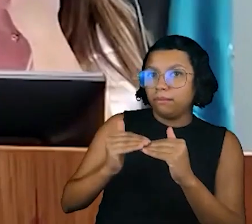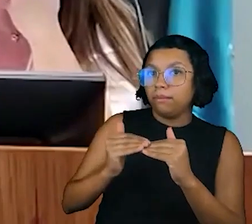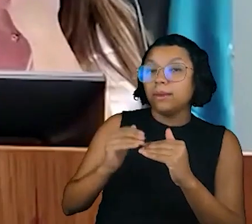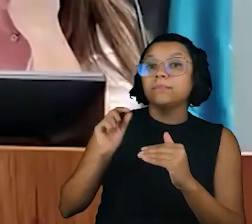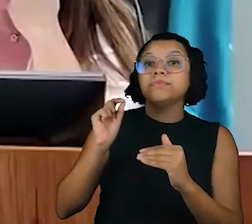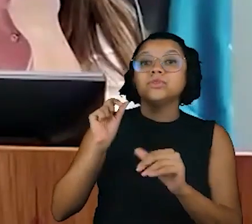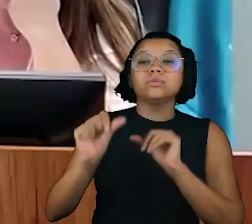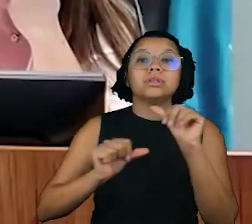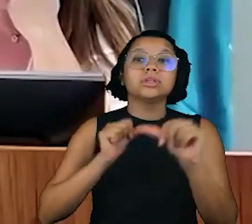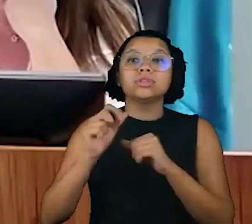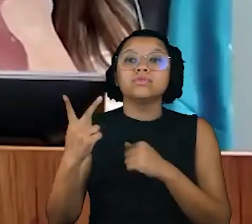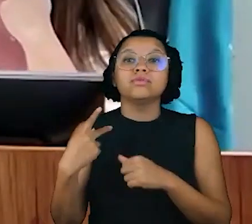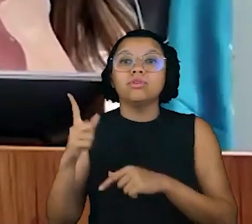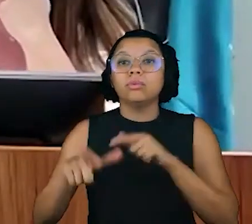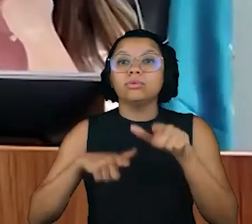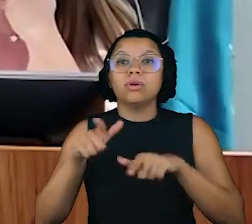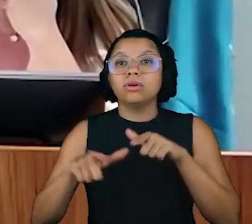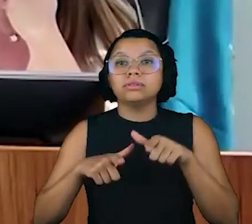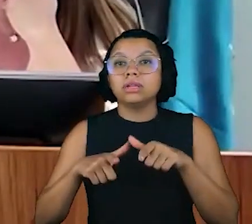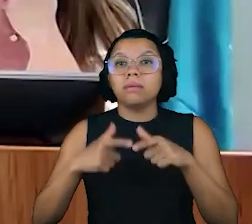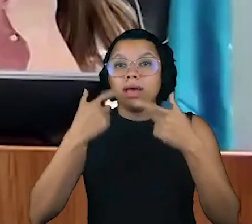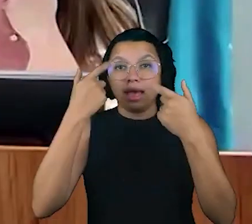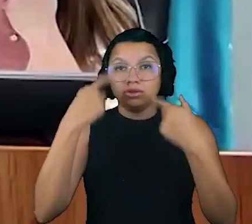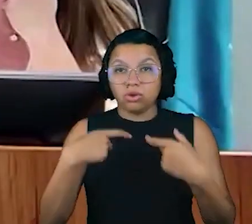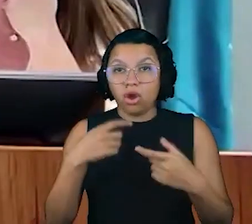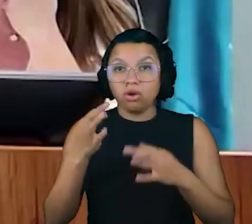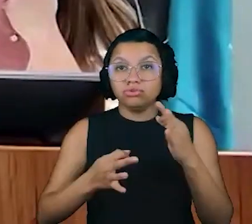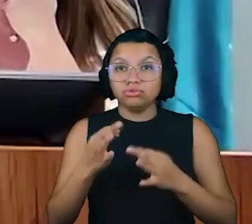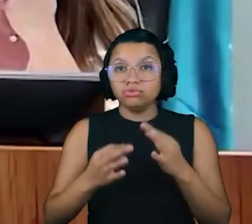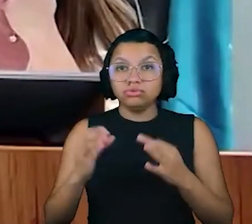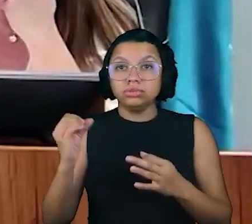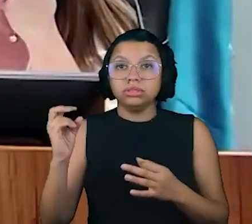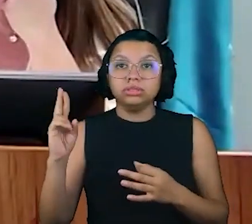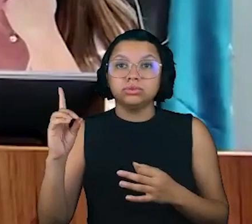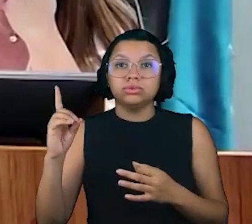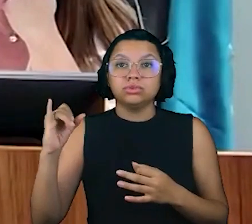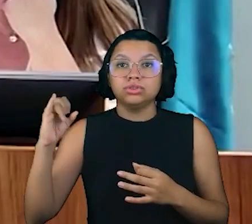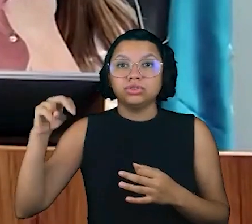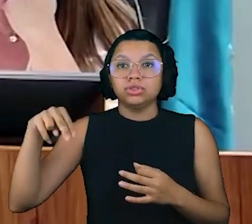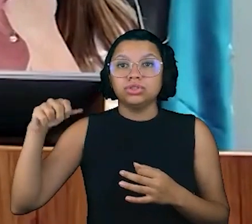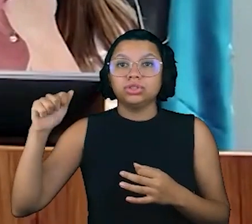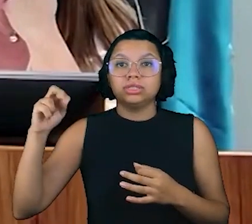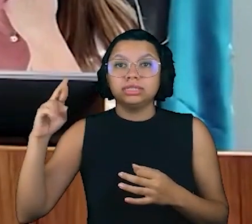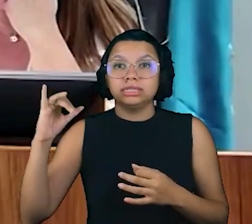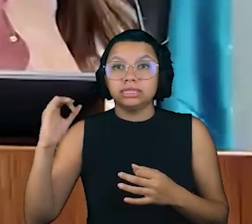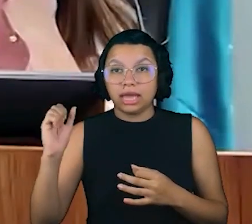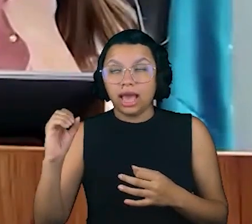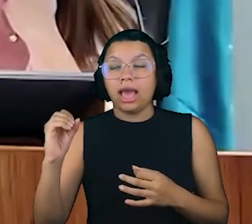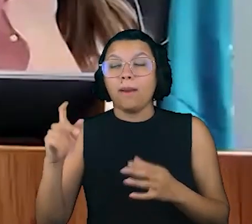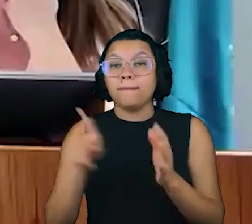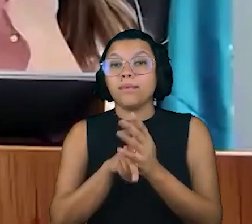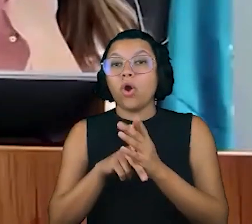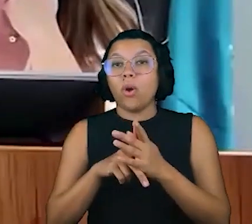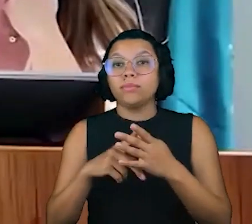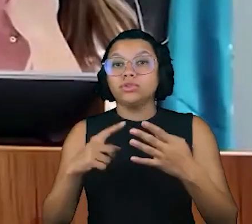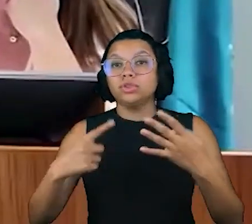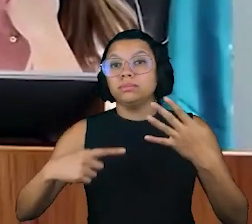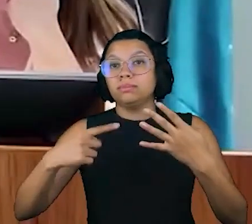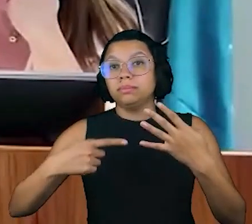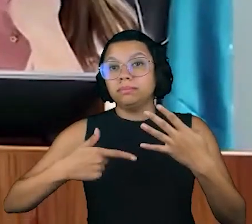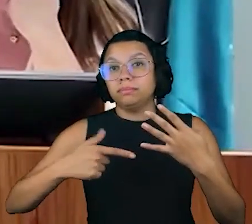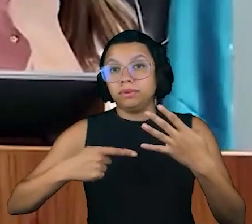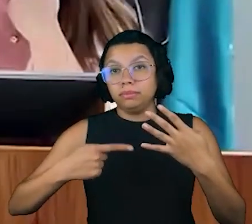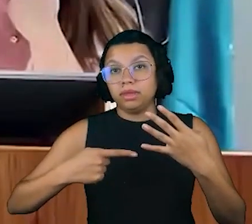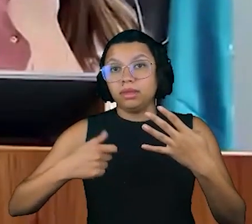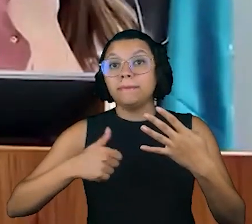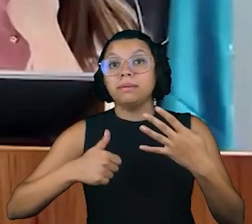o nosso trabalho, nós, juízos ordinários, de primeiro e segundo grau, torna o nosso trabalho menos relevante, porque nós não